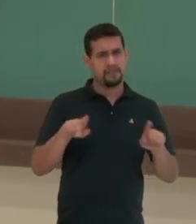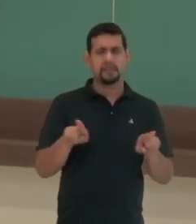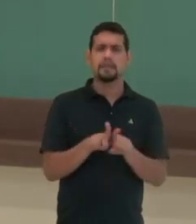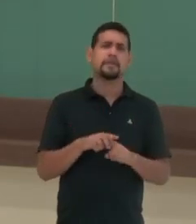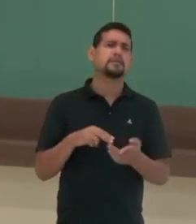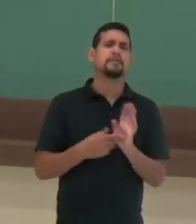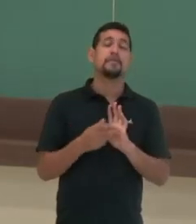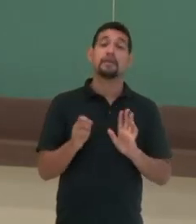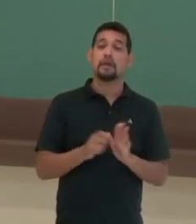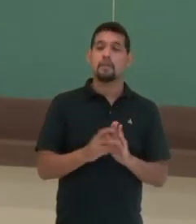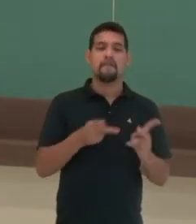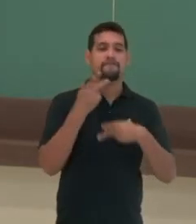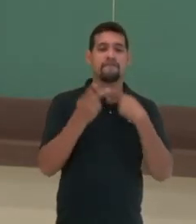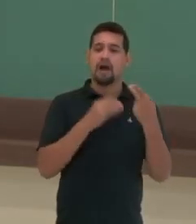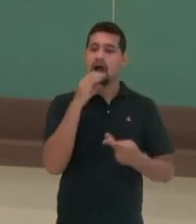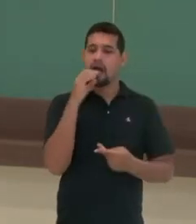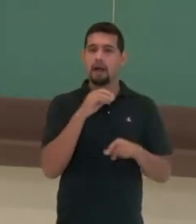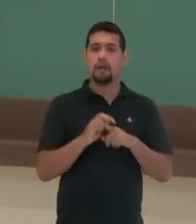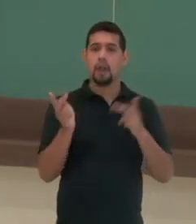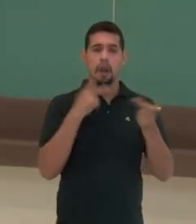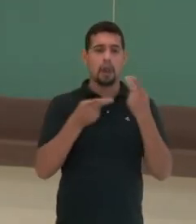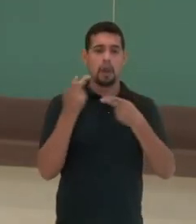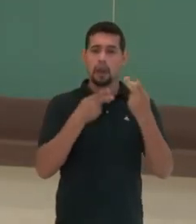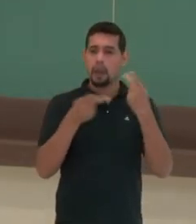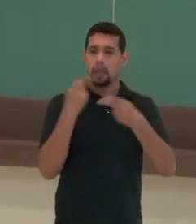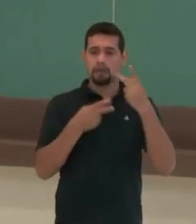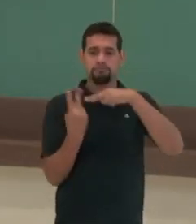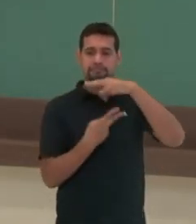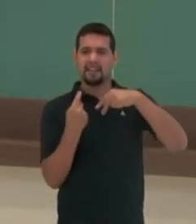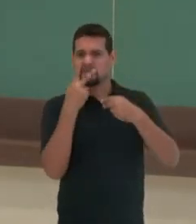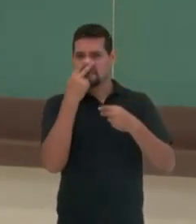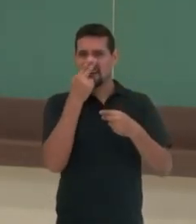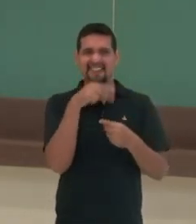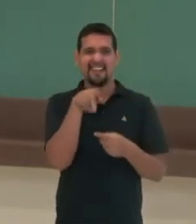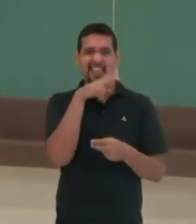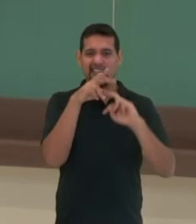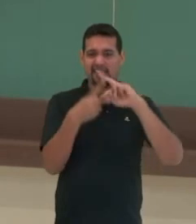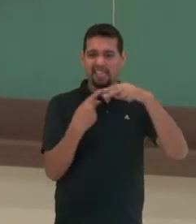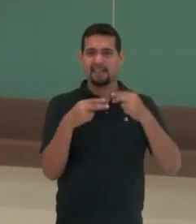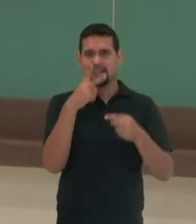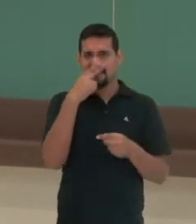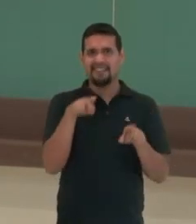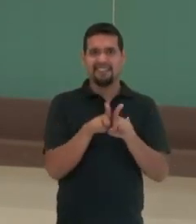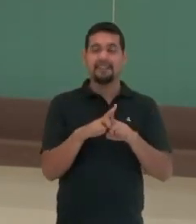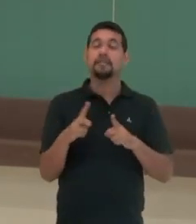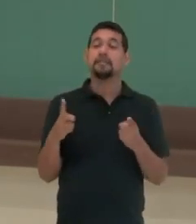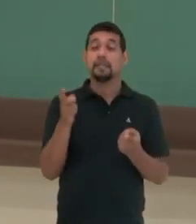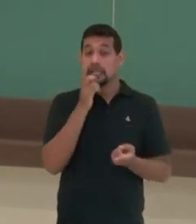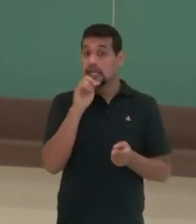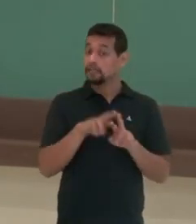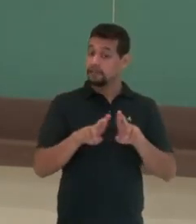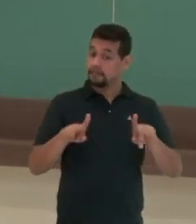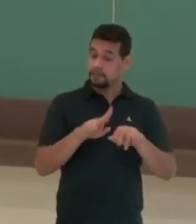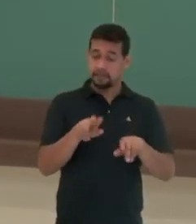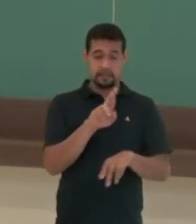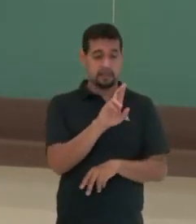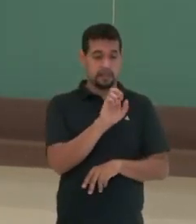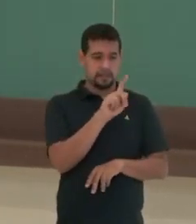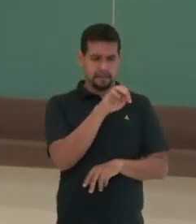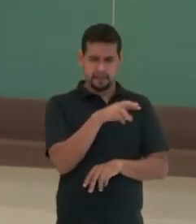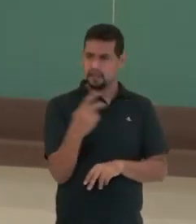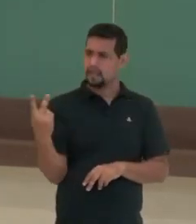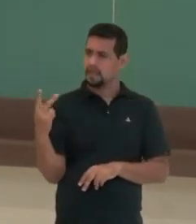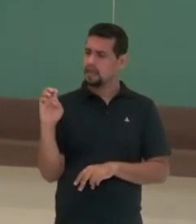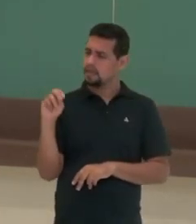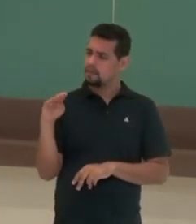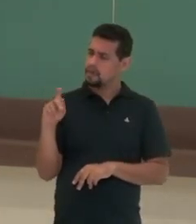propõe, né, uma fala bem rápida, até embolar a língua, né? Então, há essa diferença do repente e da embolada, né? Ambos